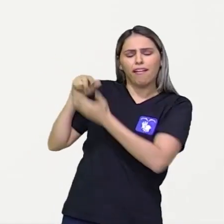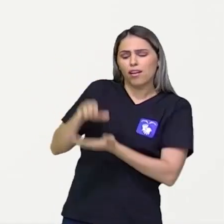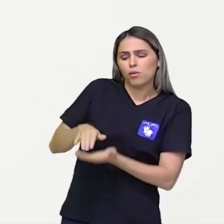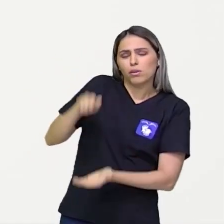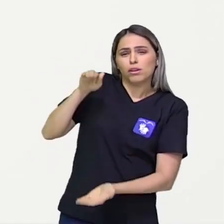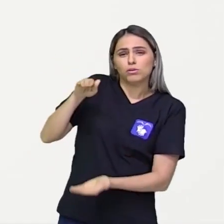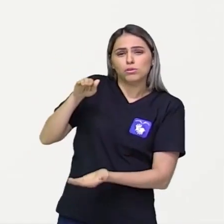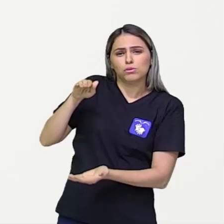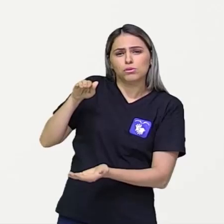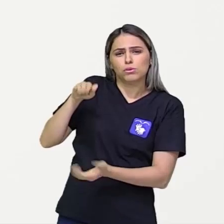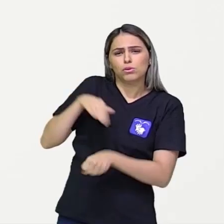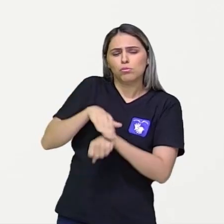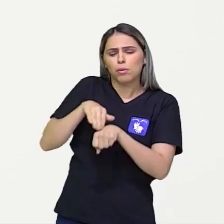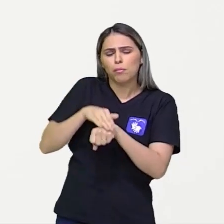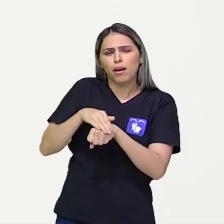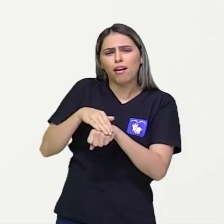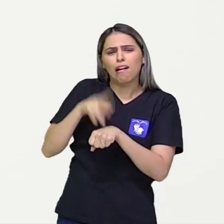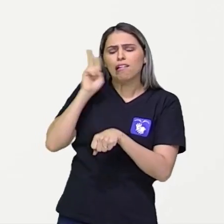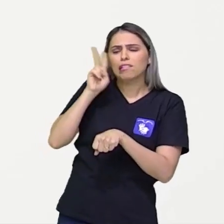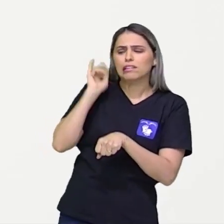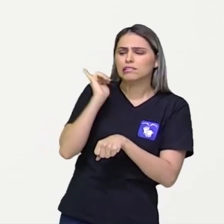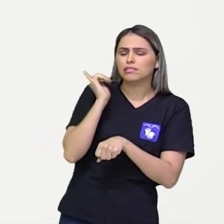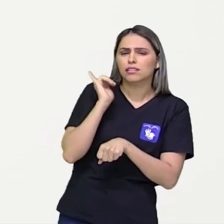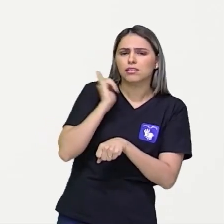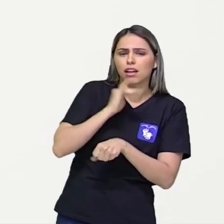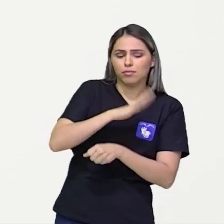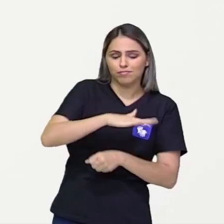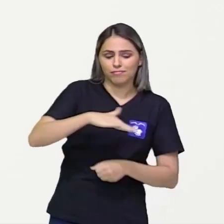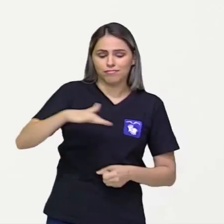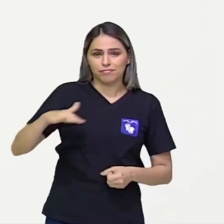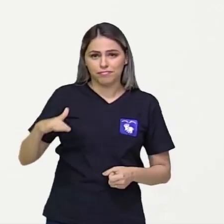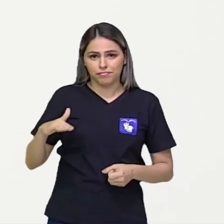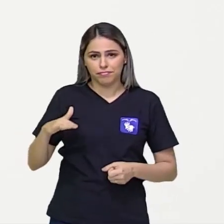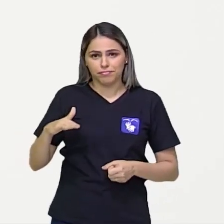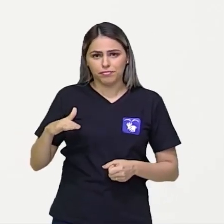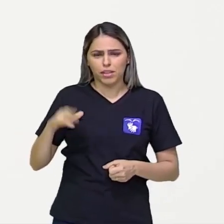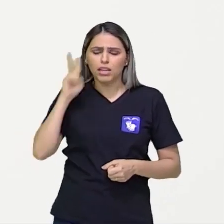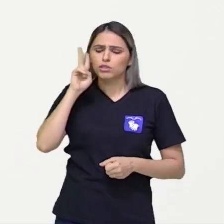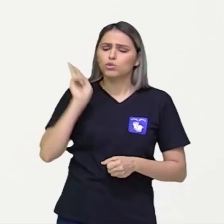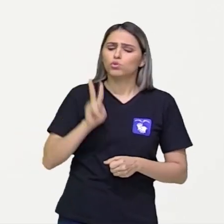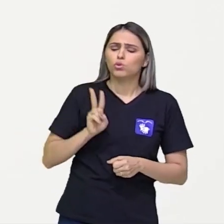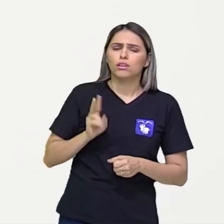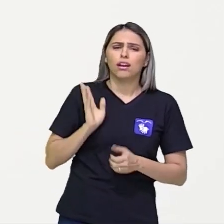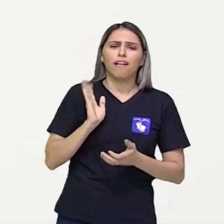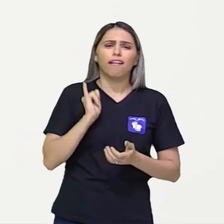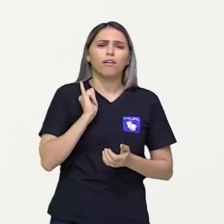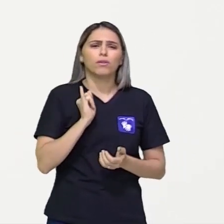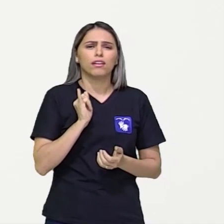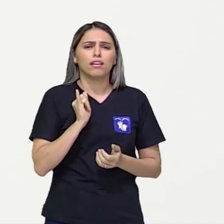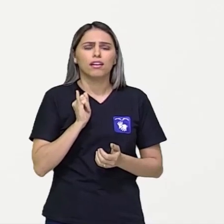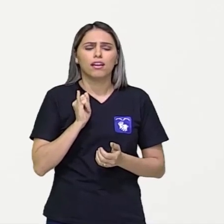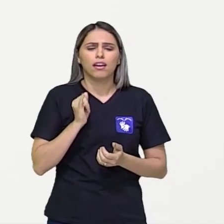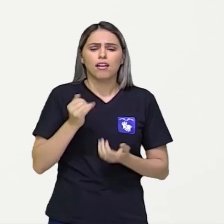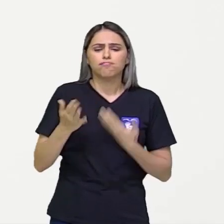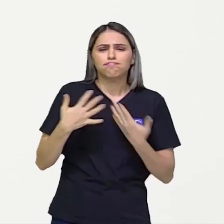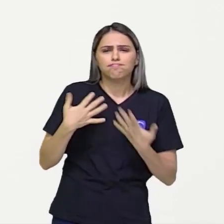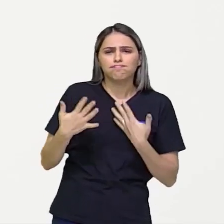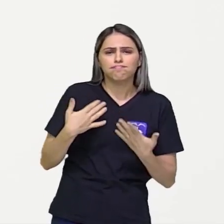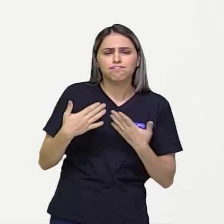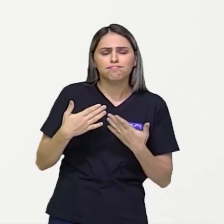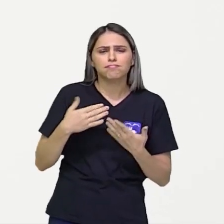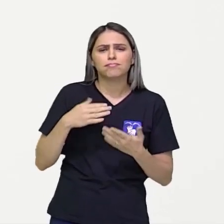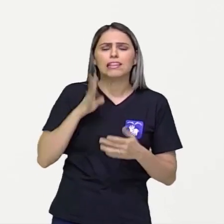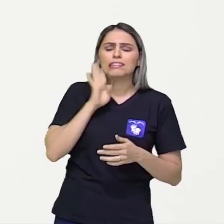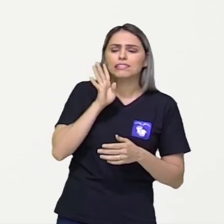adulto falando, contando uma história para outras crianças. Essas histórias, elas eram formas de entretenimento, formas